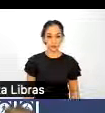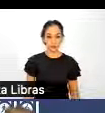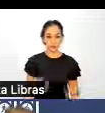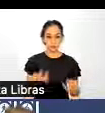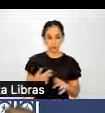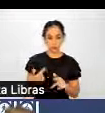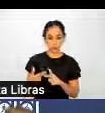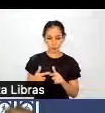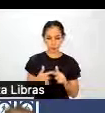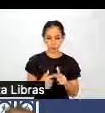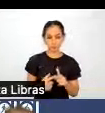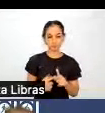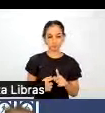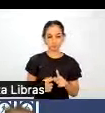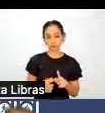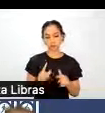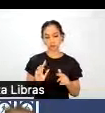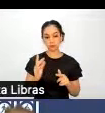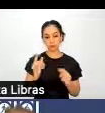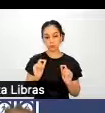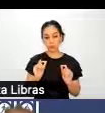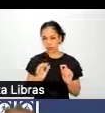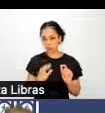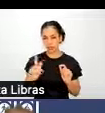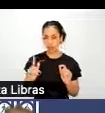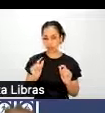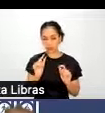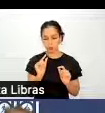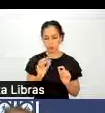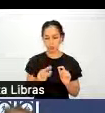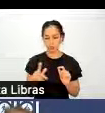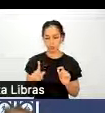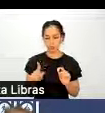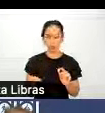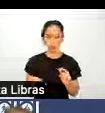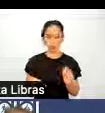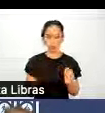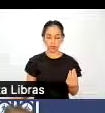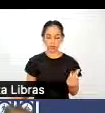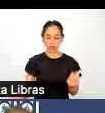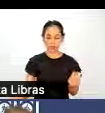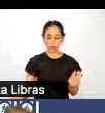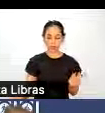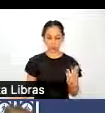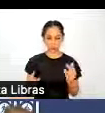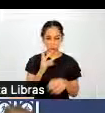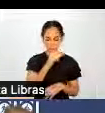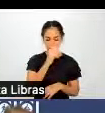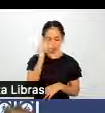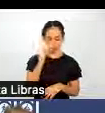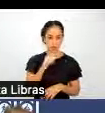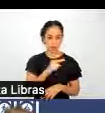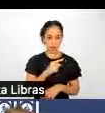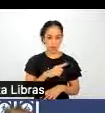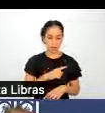e ele tem uma articulação um pouco diferente. Na verdade, ele é um programa, a prefeitura ela abre editais para que